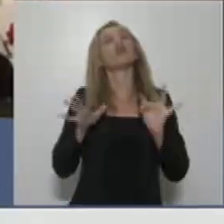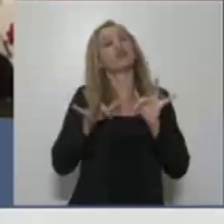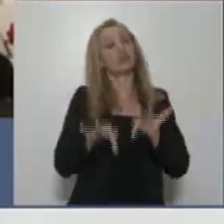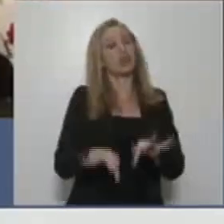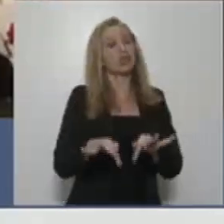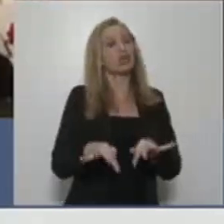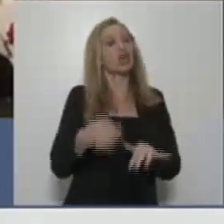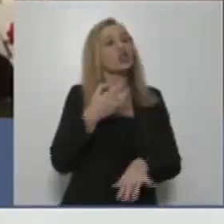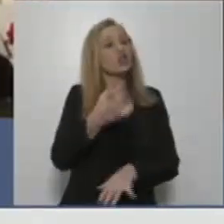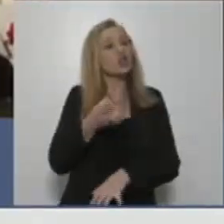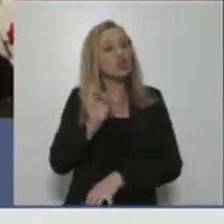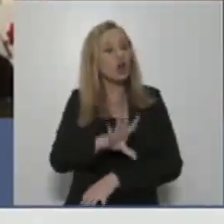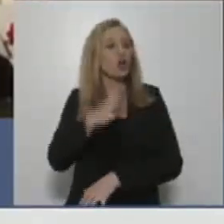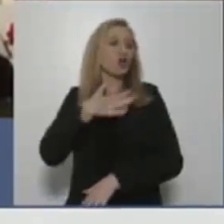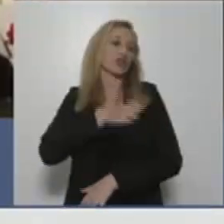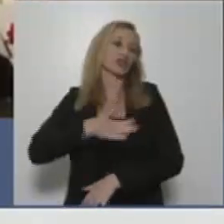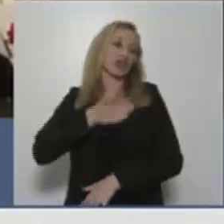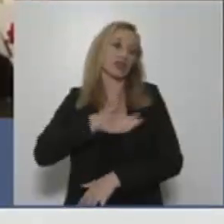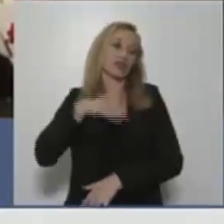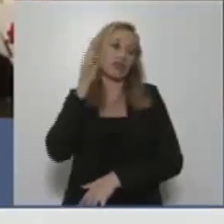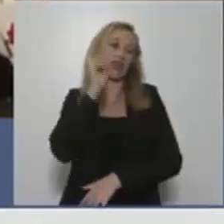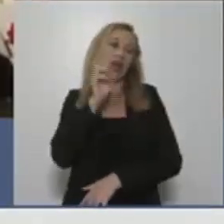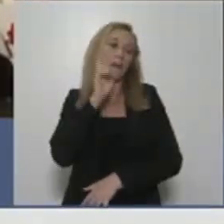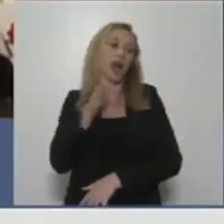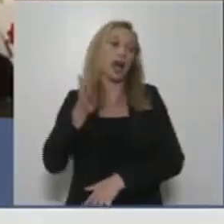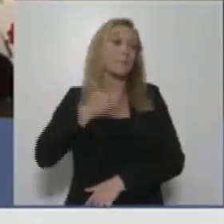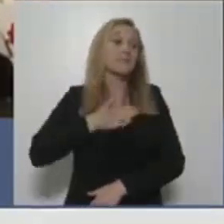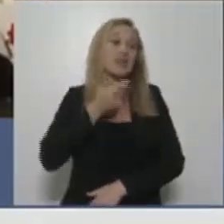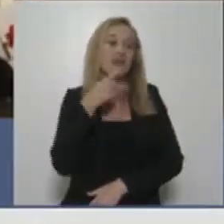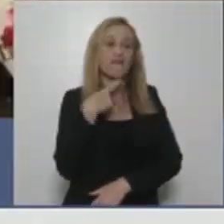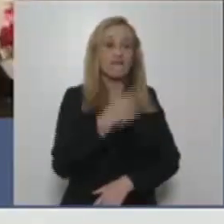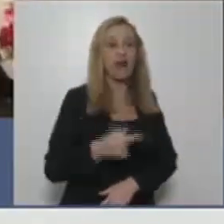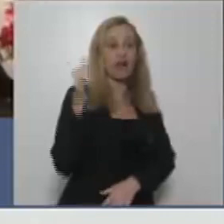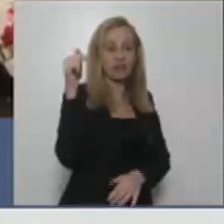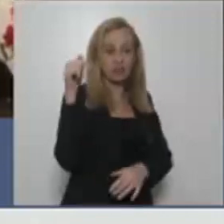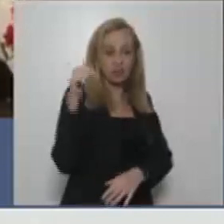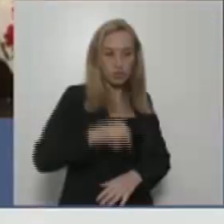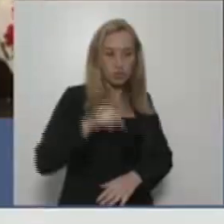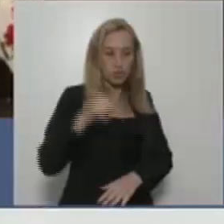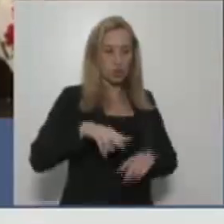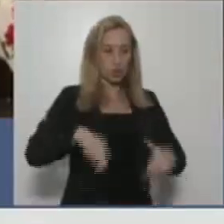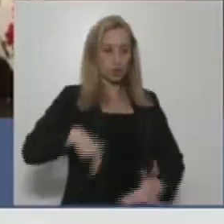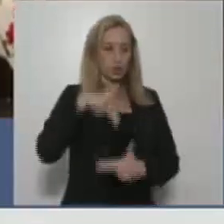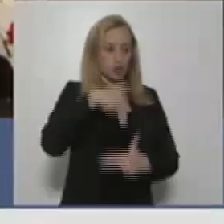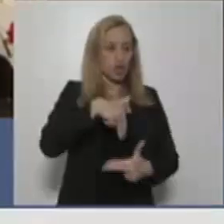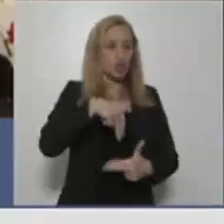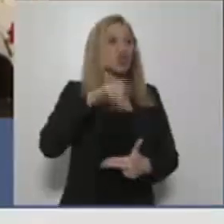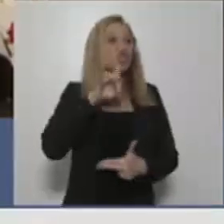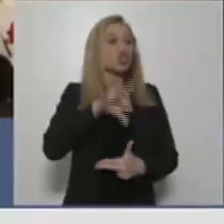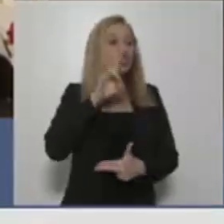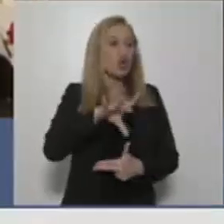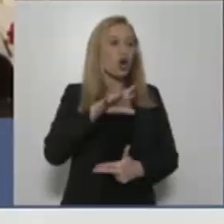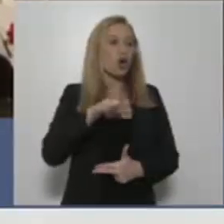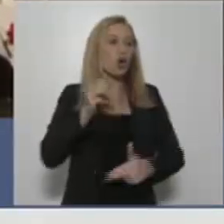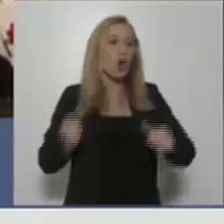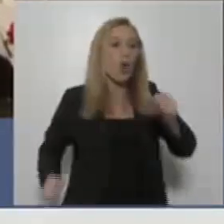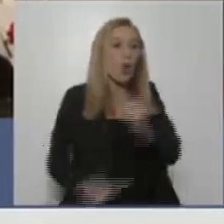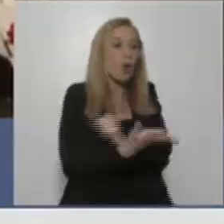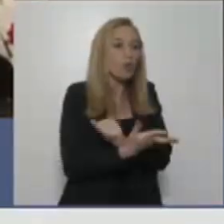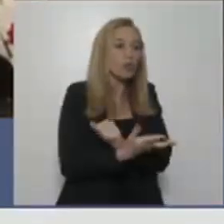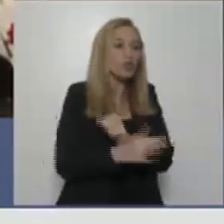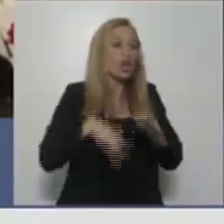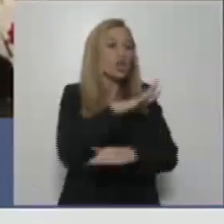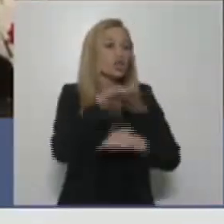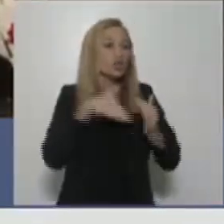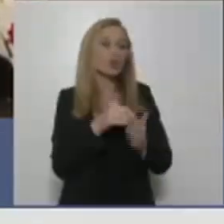concluir, eu só gostaria de relembrar que a minha fala aqui nesse púlpito foi sobre corrupção. E todos